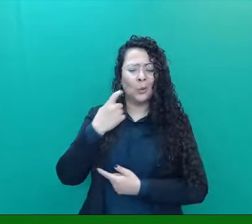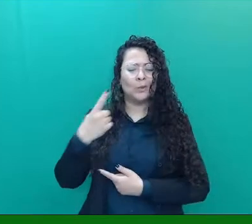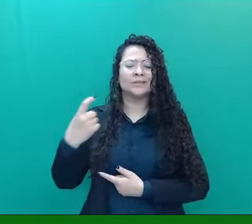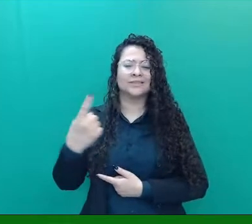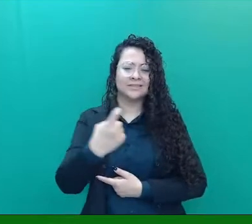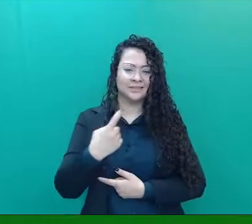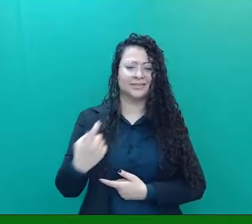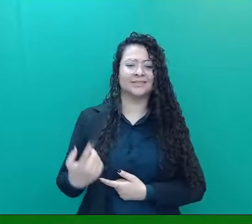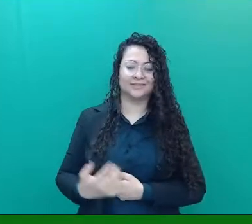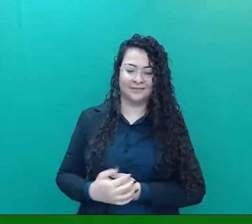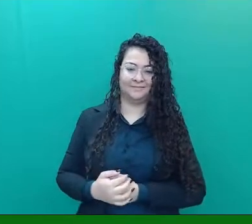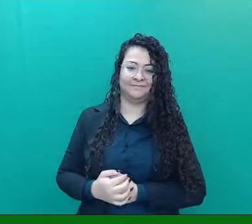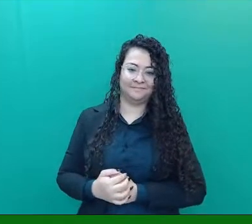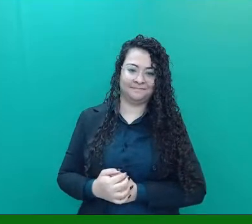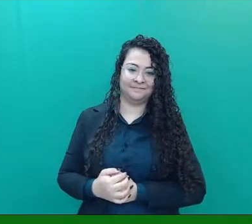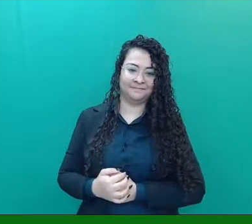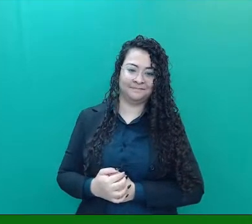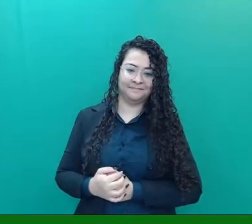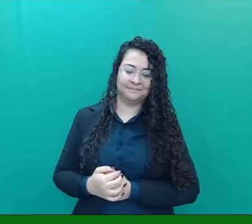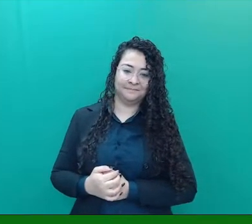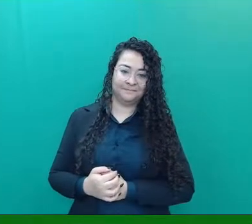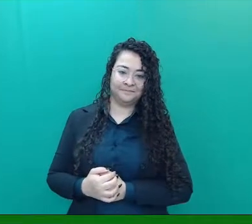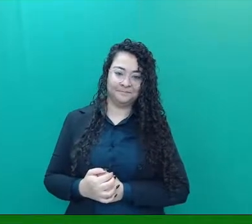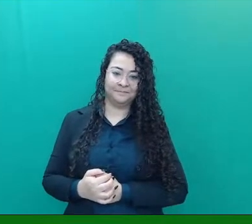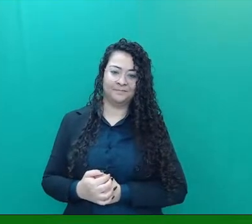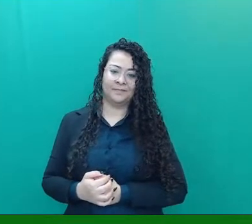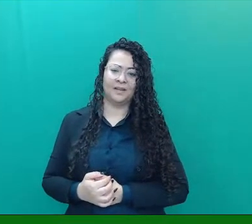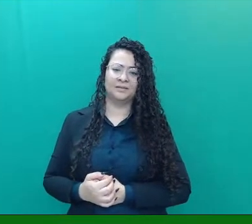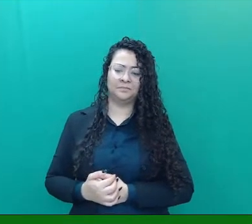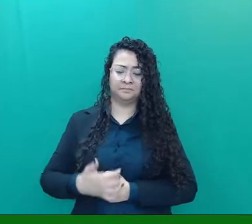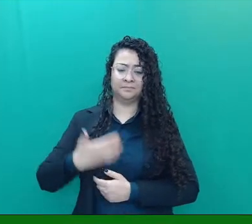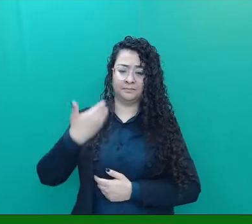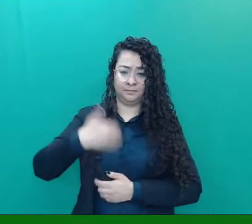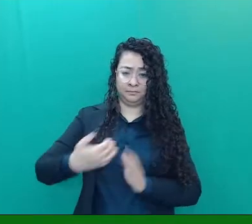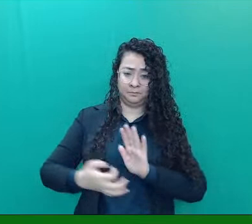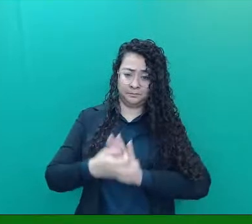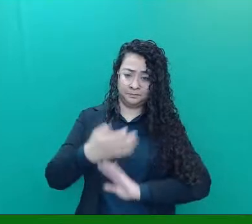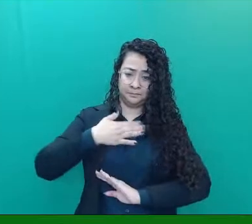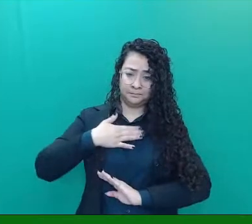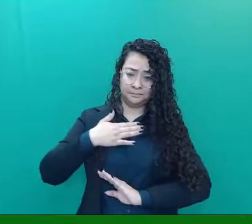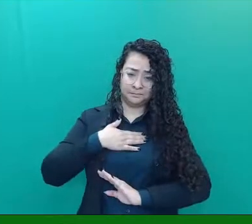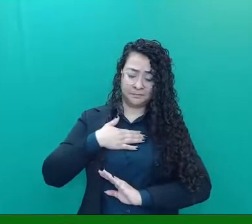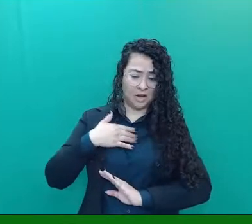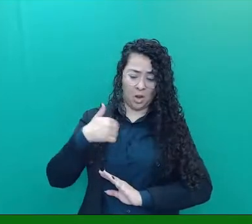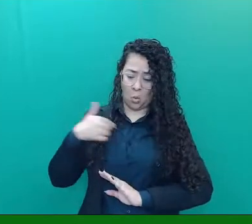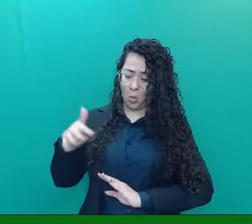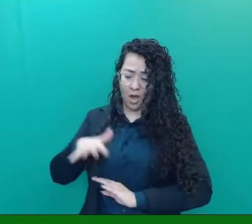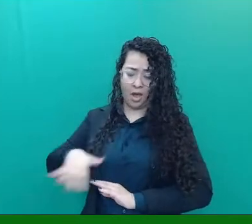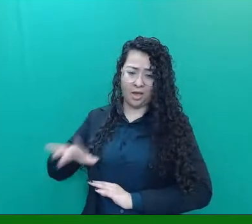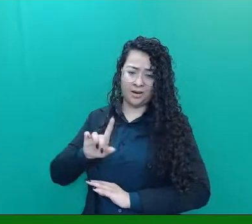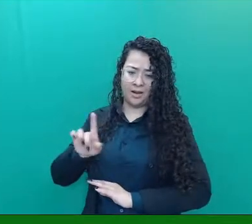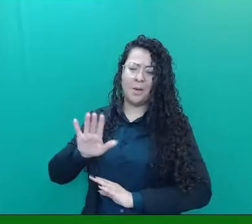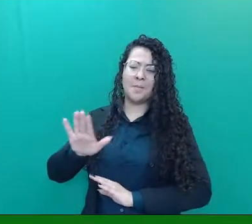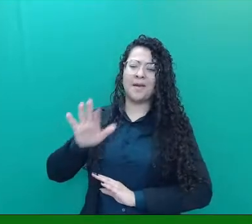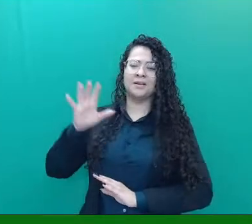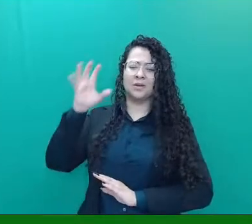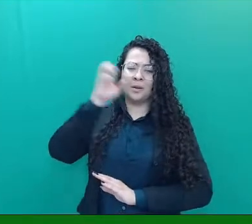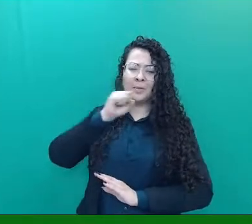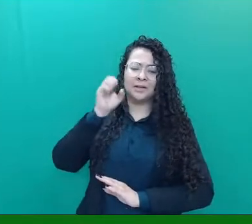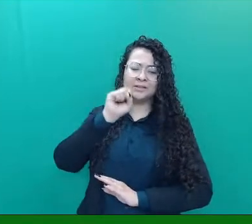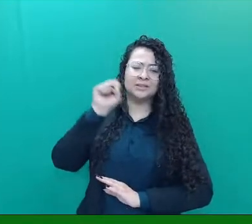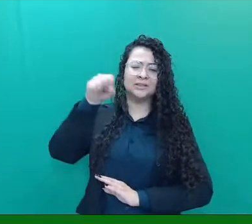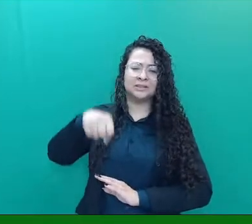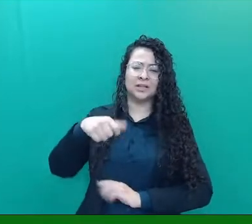Bom, eu aprendi muito com o seu trabalho, com muito prazer. Eu não sou da área, sou um autêntico outsider